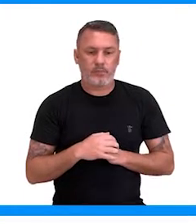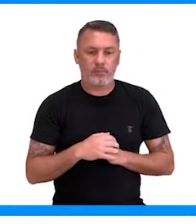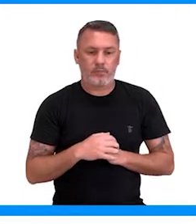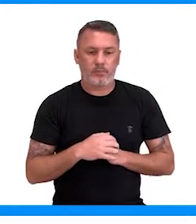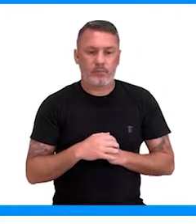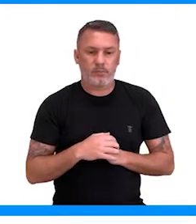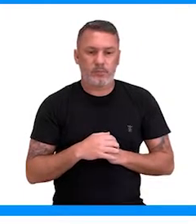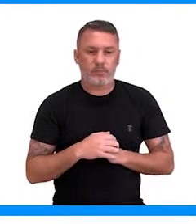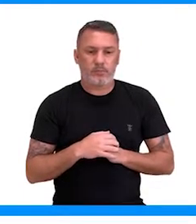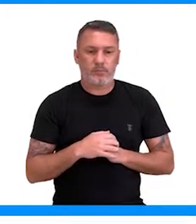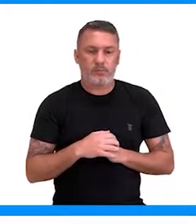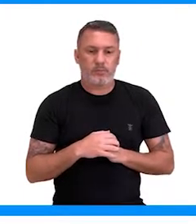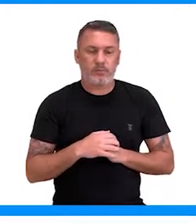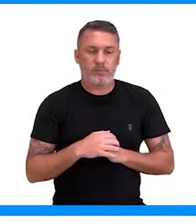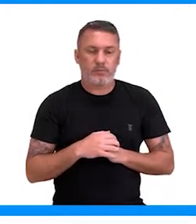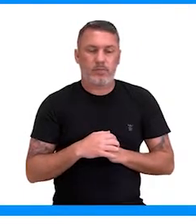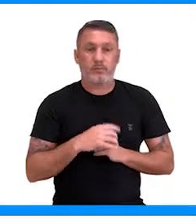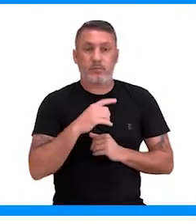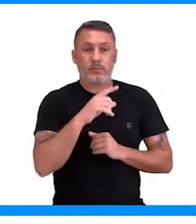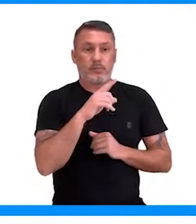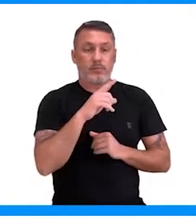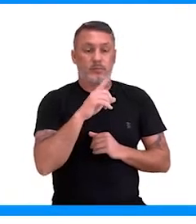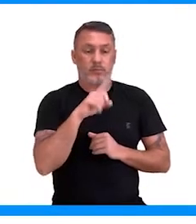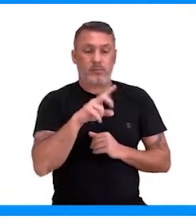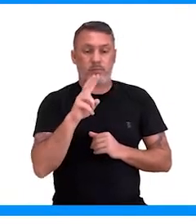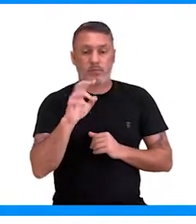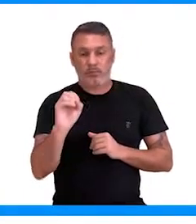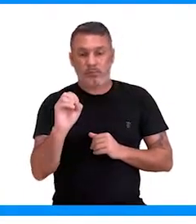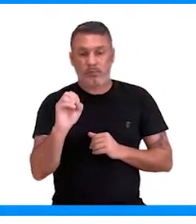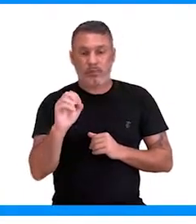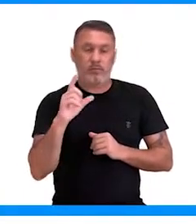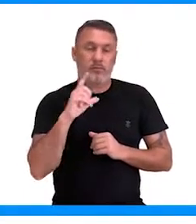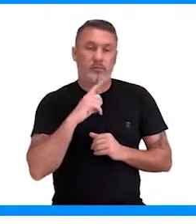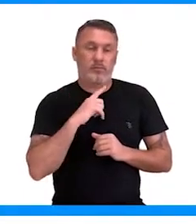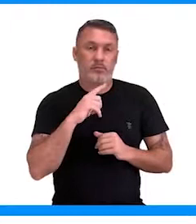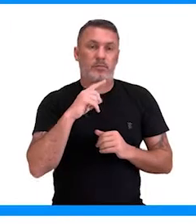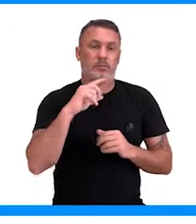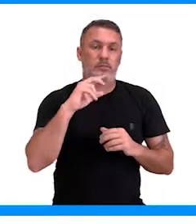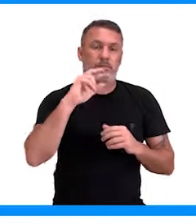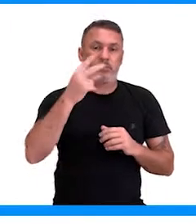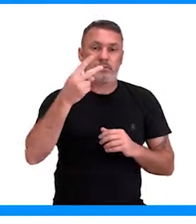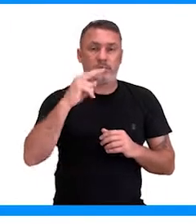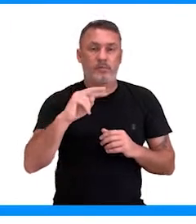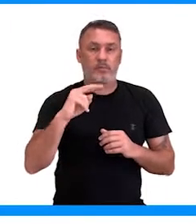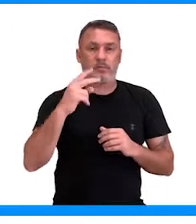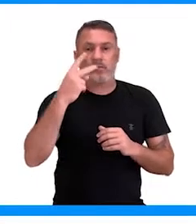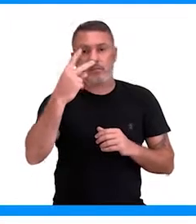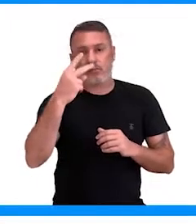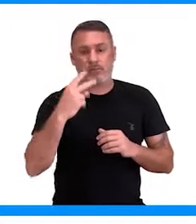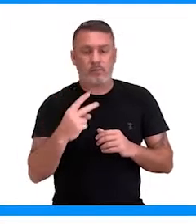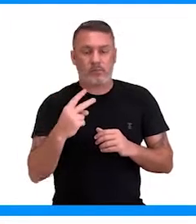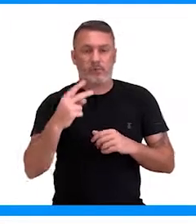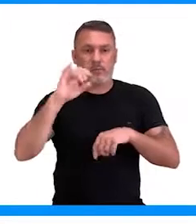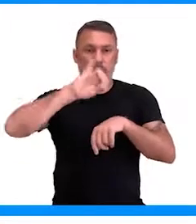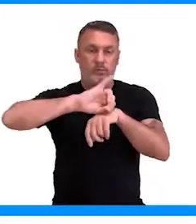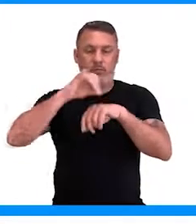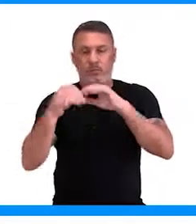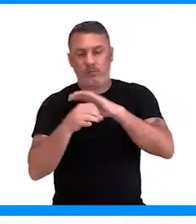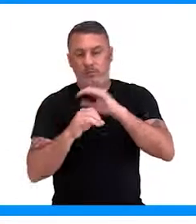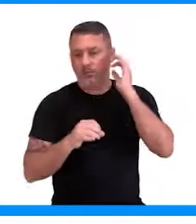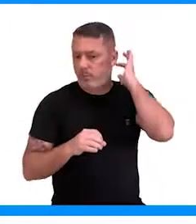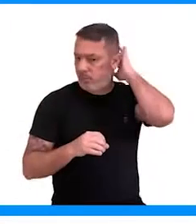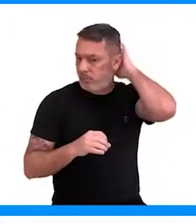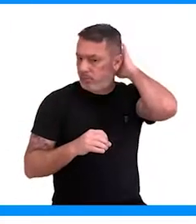O nosso V0 está a 45 graus, o seno de 45 graus é quanto? Raiz de 2 sobre 2. O cosseno também, raiz de 2 sobre